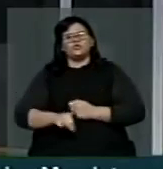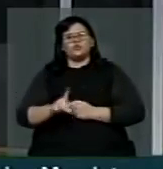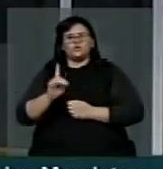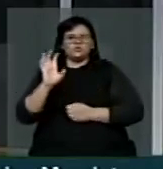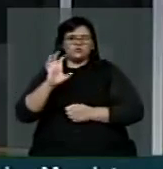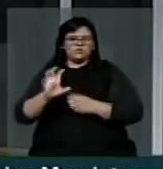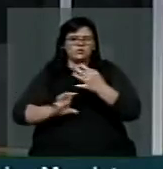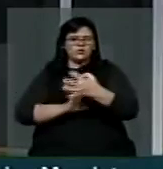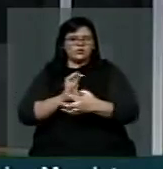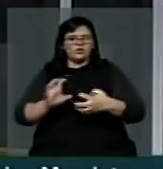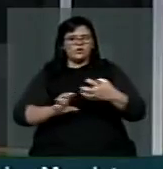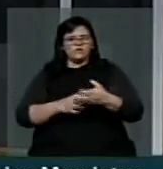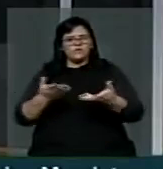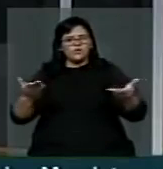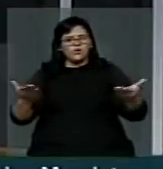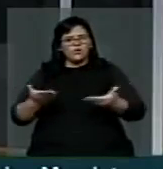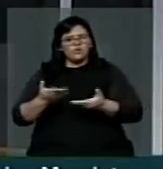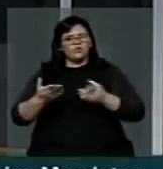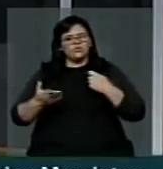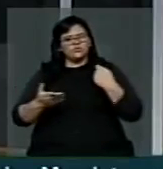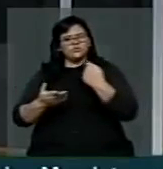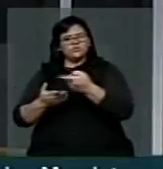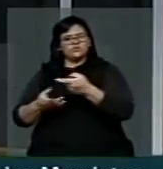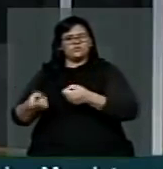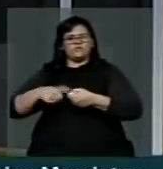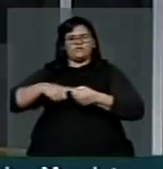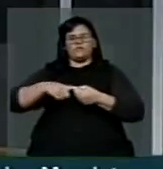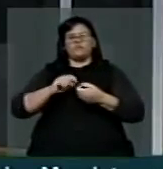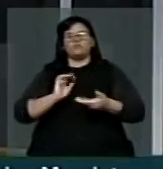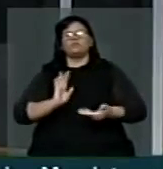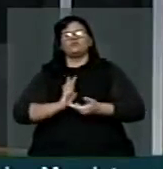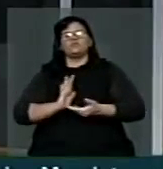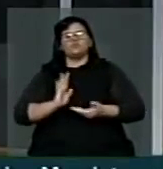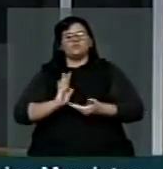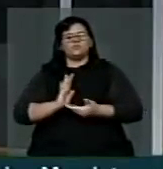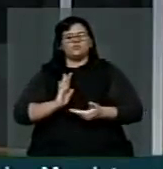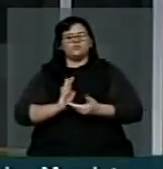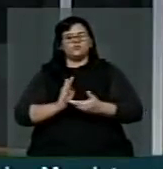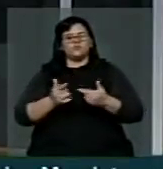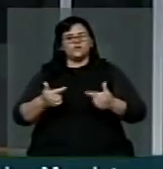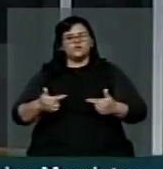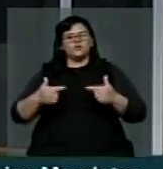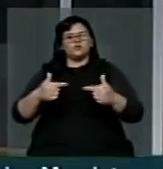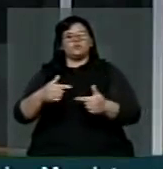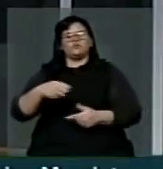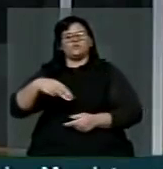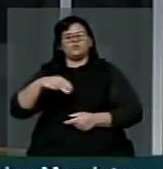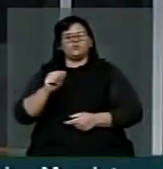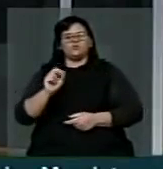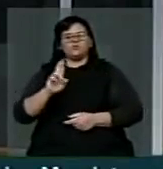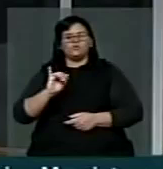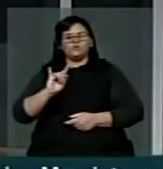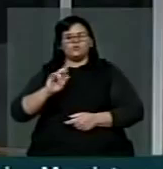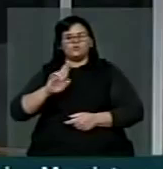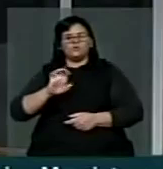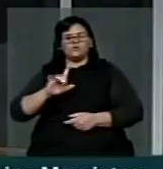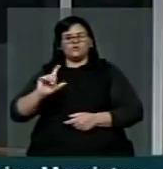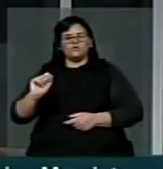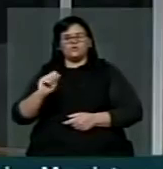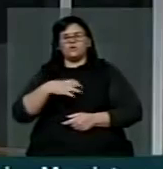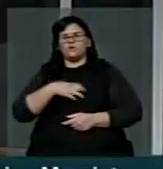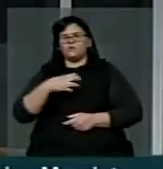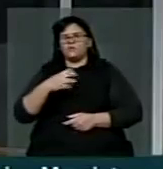hoje, simbolicamente, é devolvida à Câmara dos Deputados. A luta de Marighella, baiano,